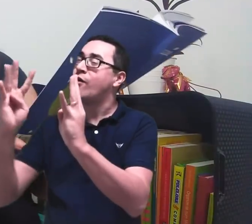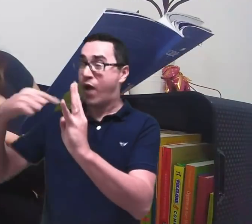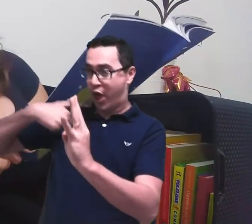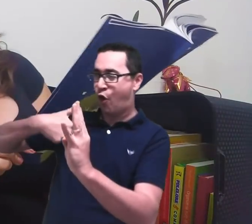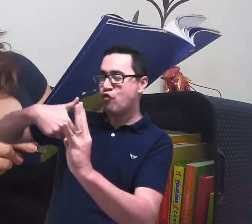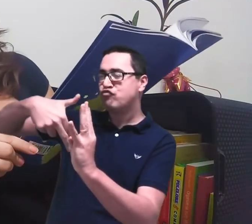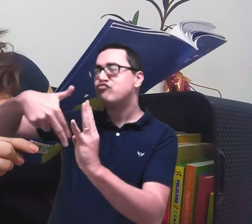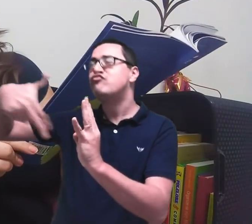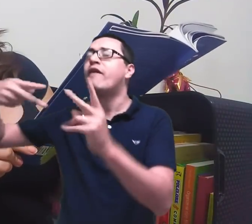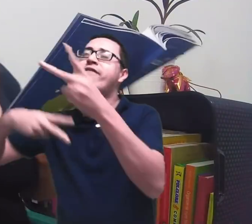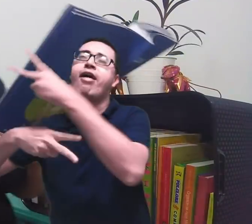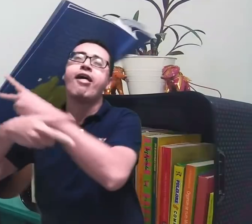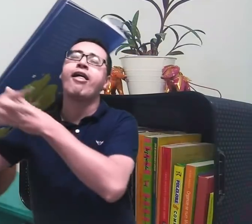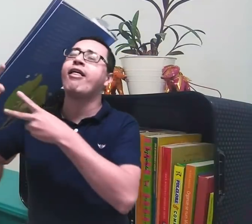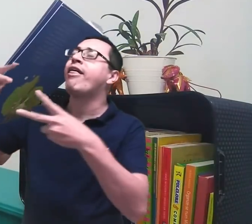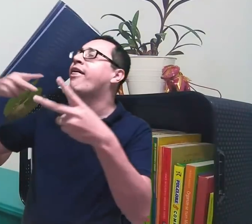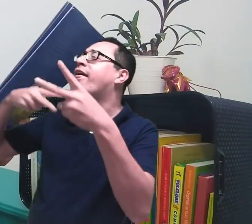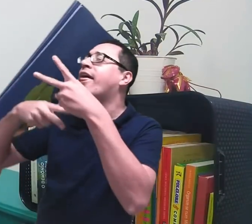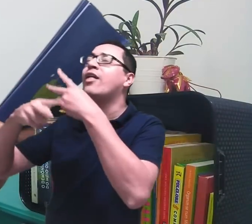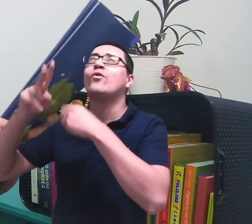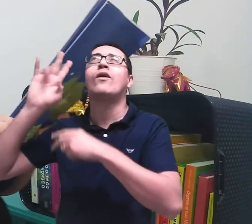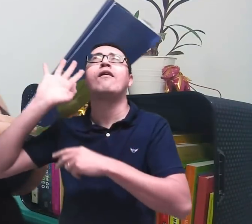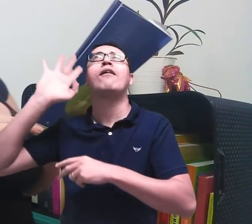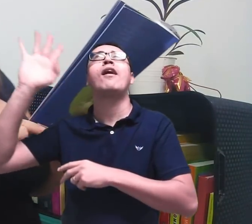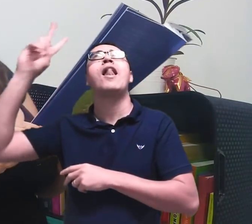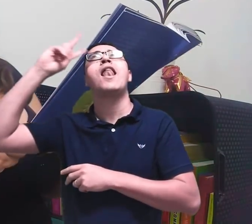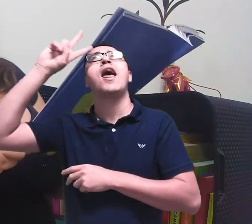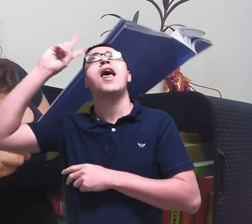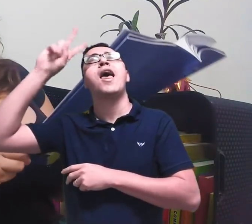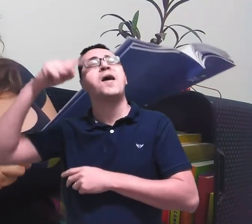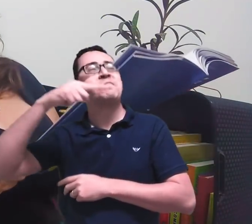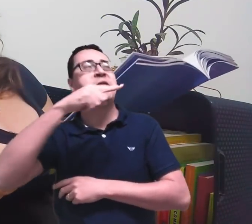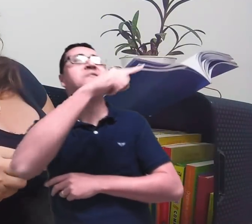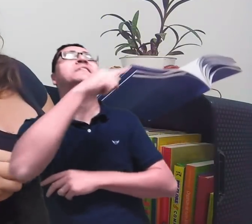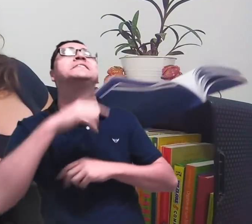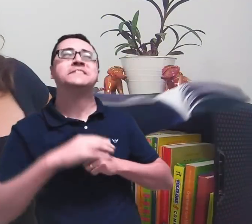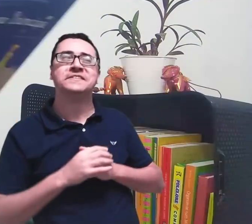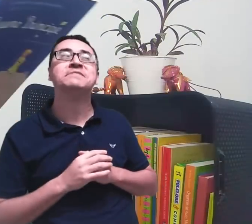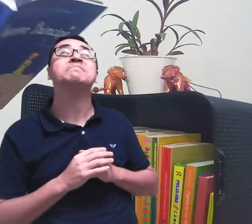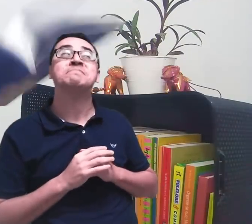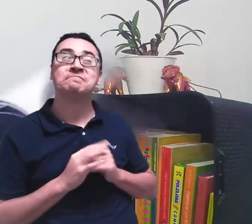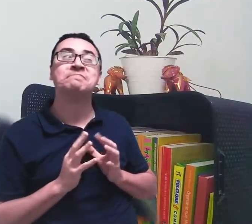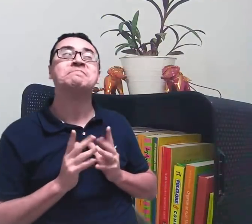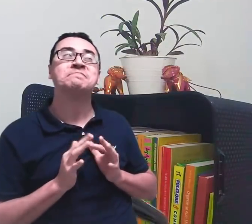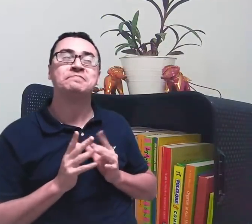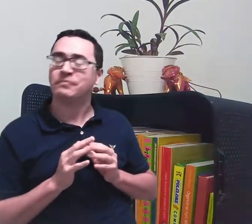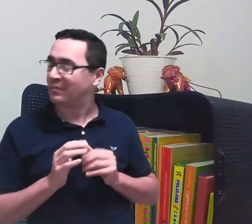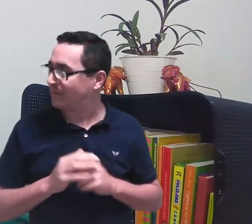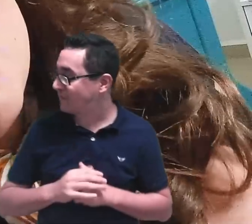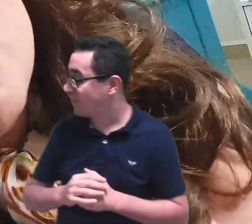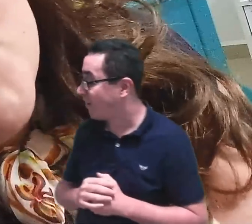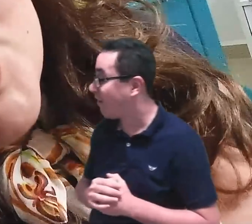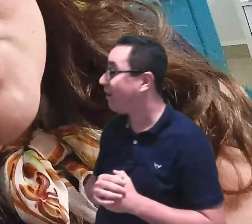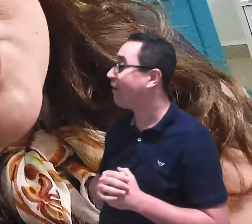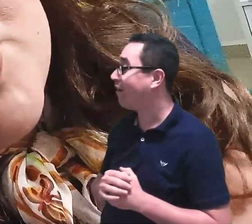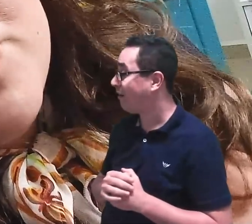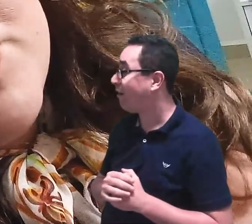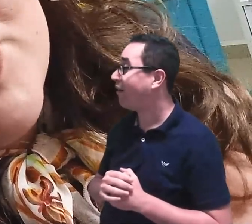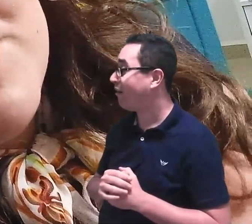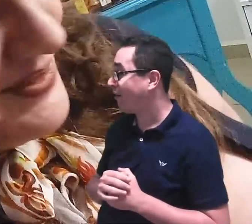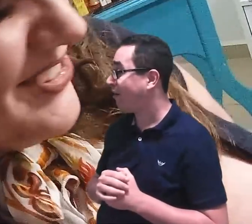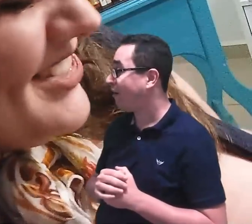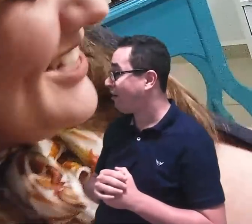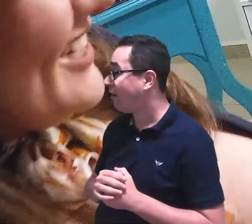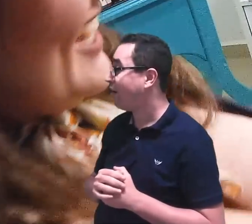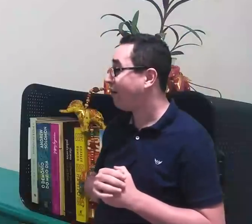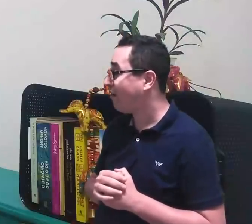A raposa se calou e olhou demoradamente para o Pequeno Príncipe. Por favor, me